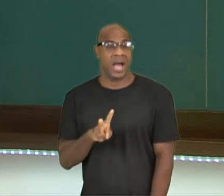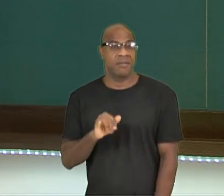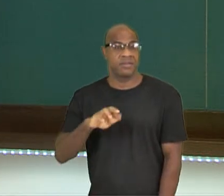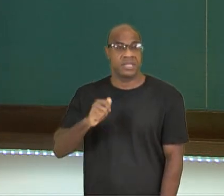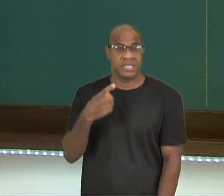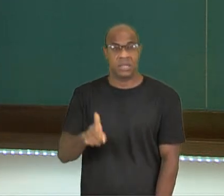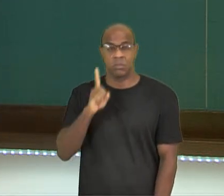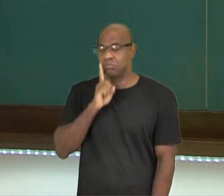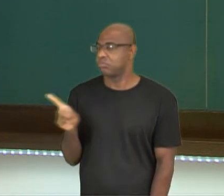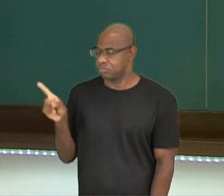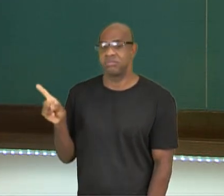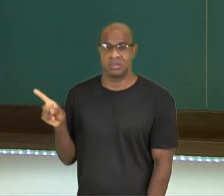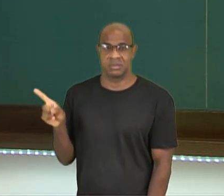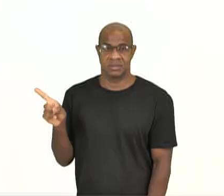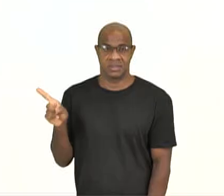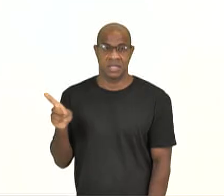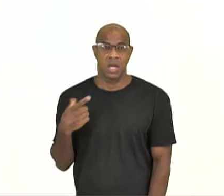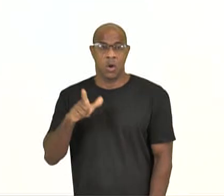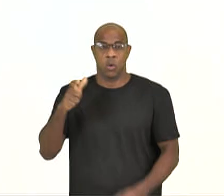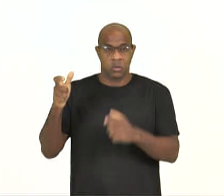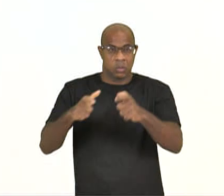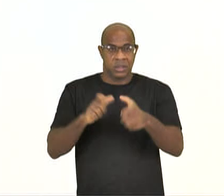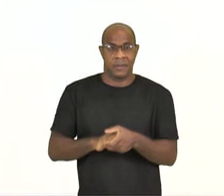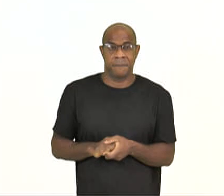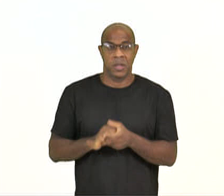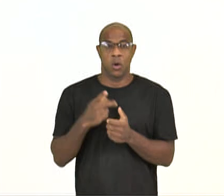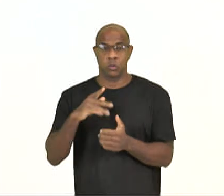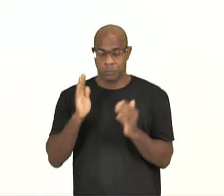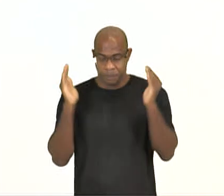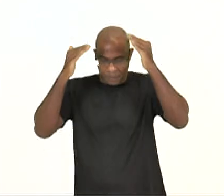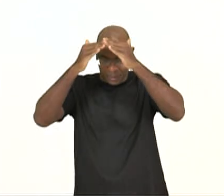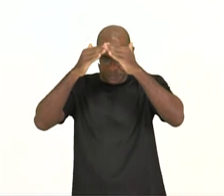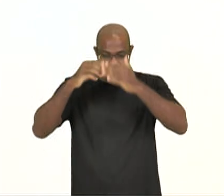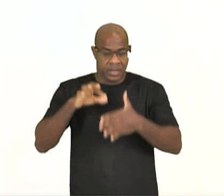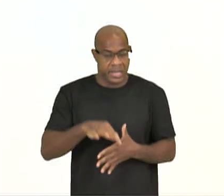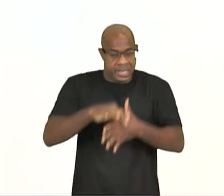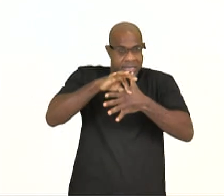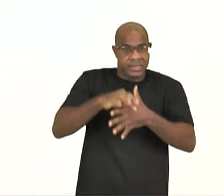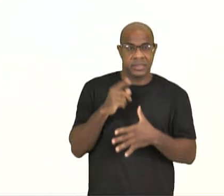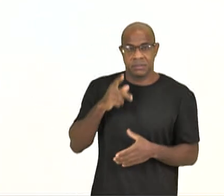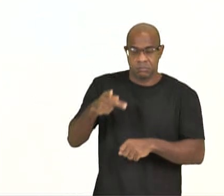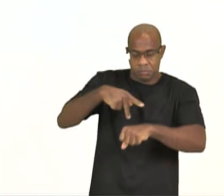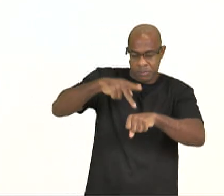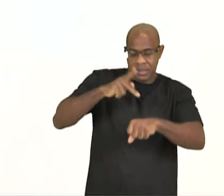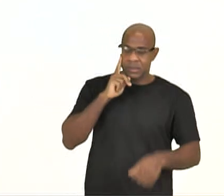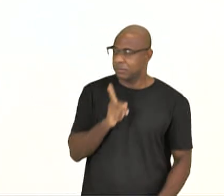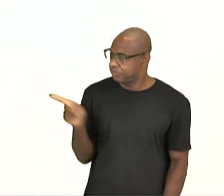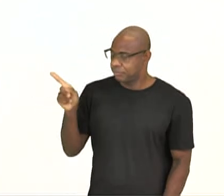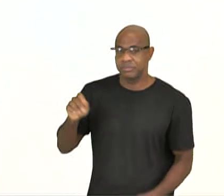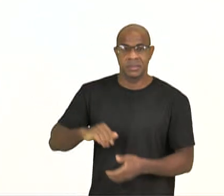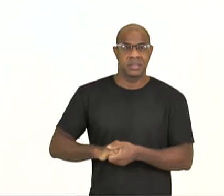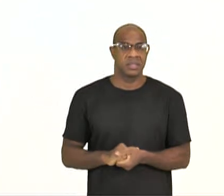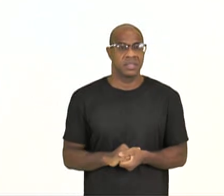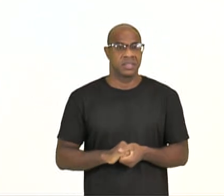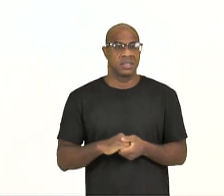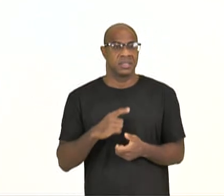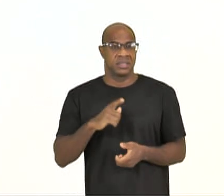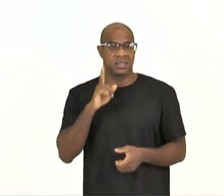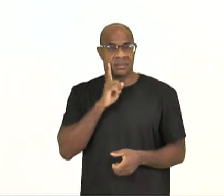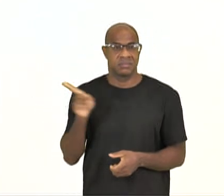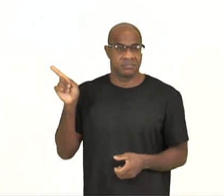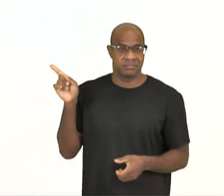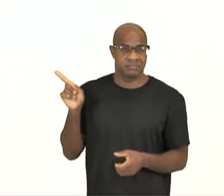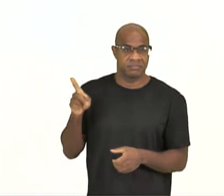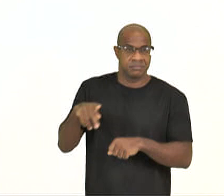de Aragão, Castela, Leão, Chipre, Borgonha, Saboia, Nápoles e Escócia, né? Então,